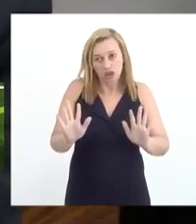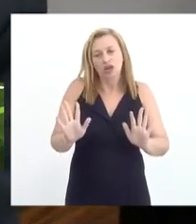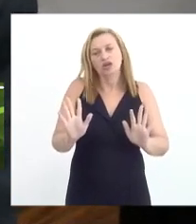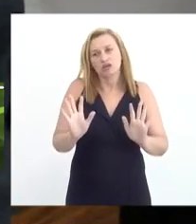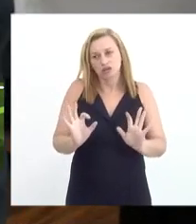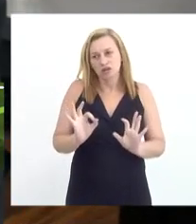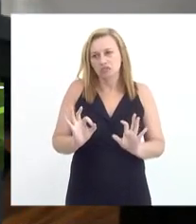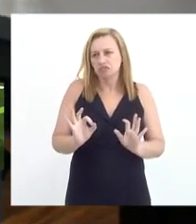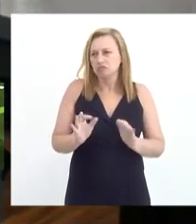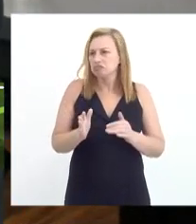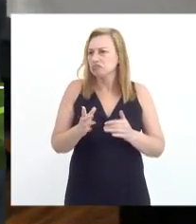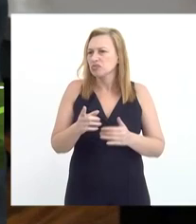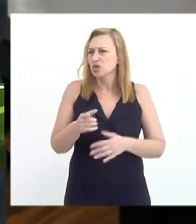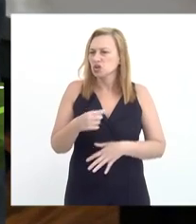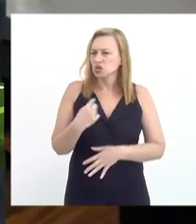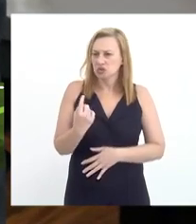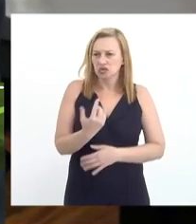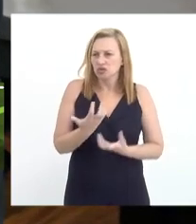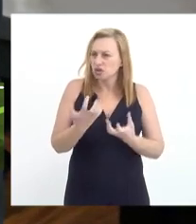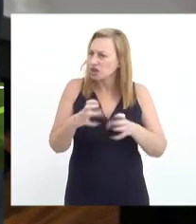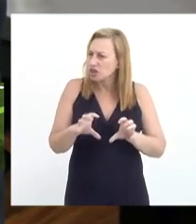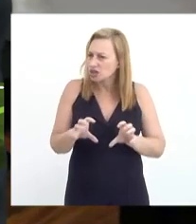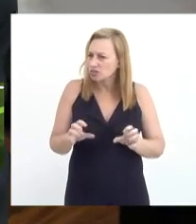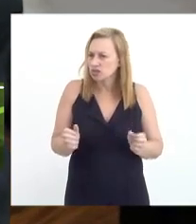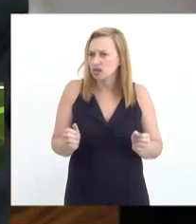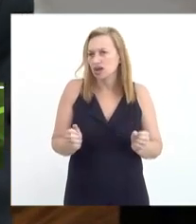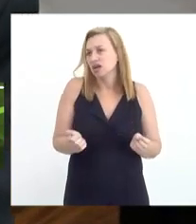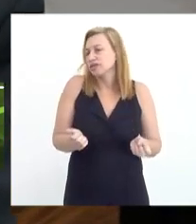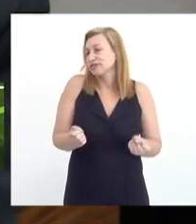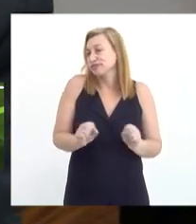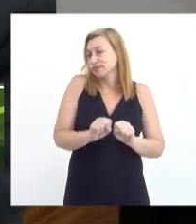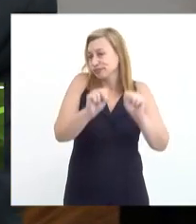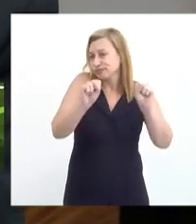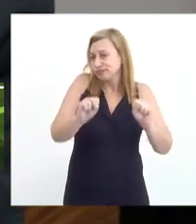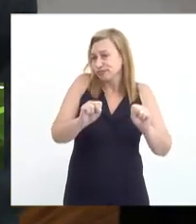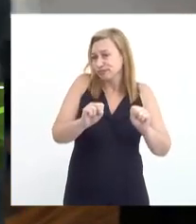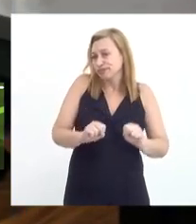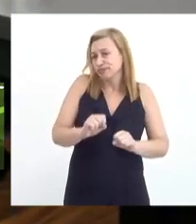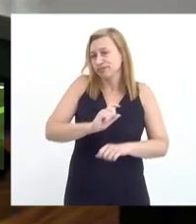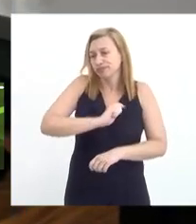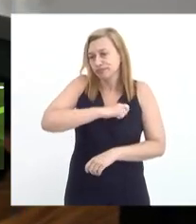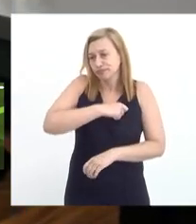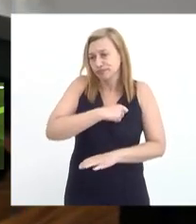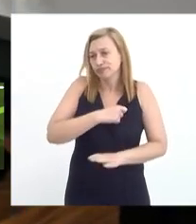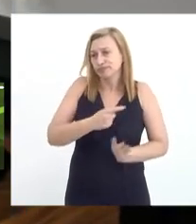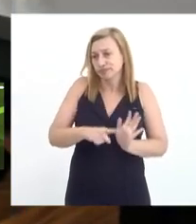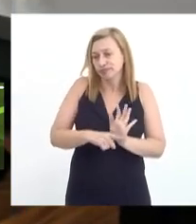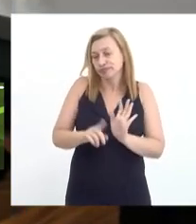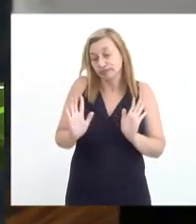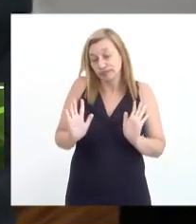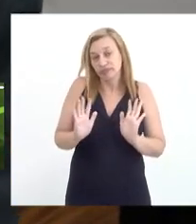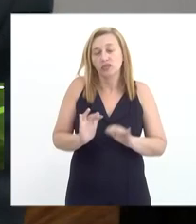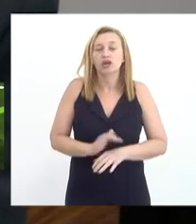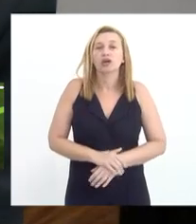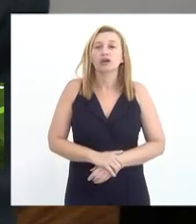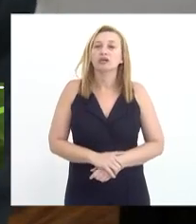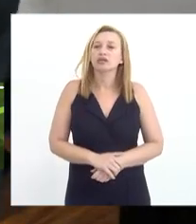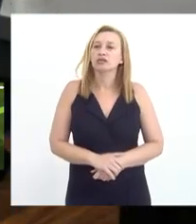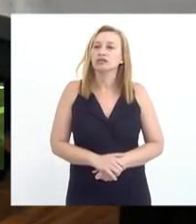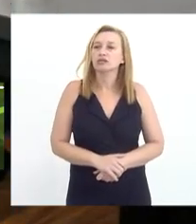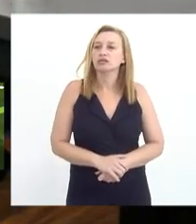regime De recuperação Fiscal Estamos tentando Fazer uma Mitigação De danos E para isso